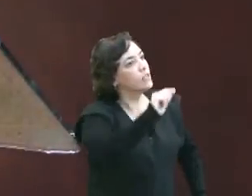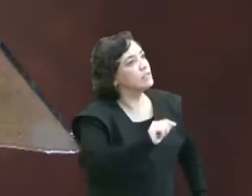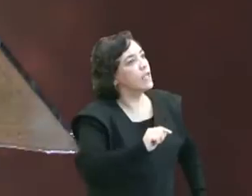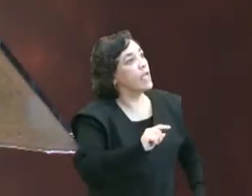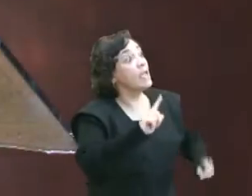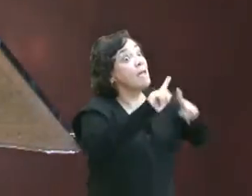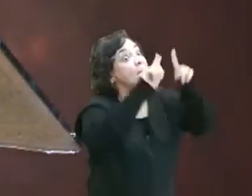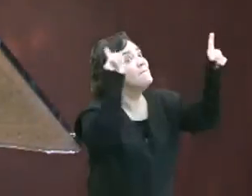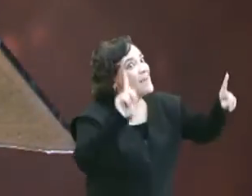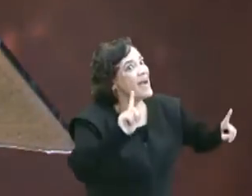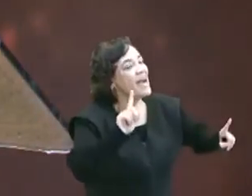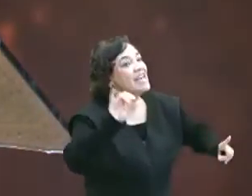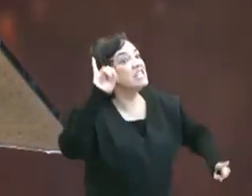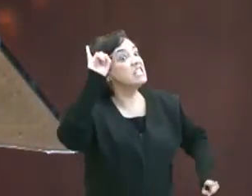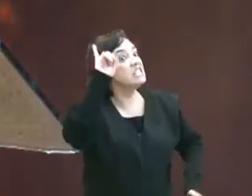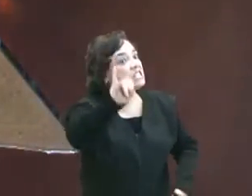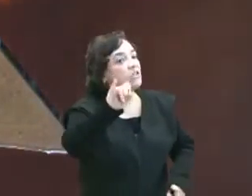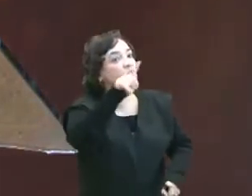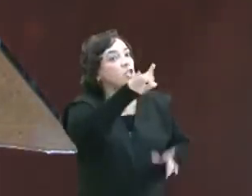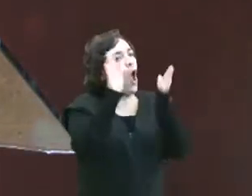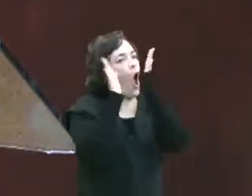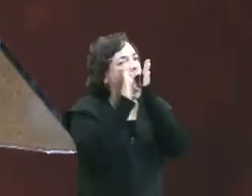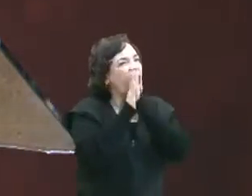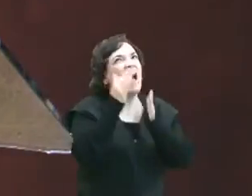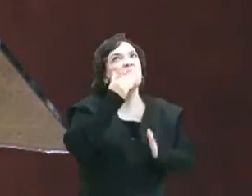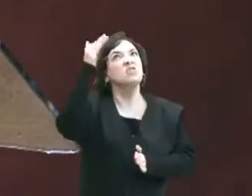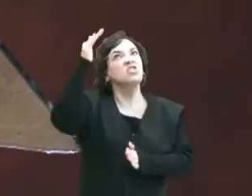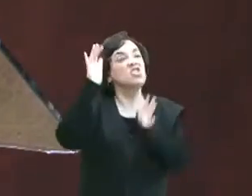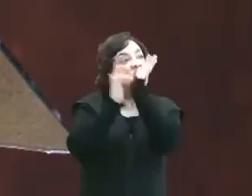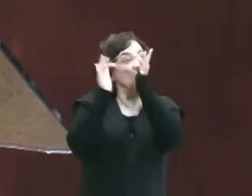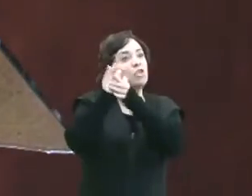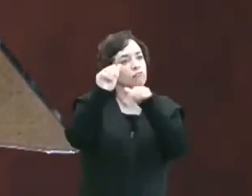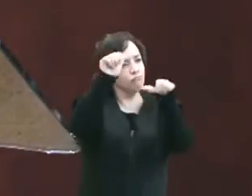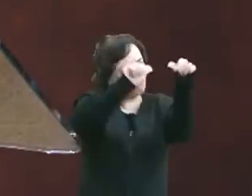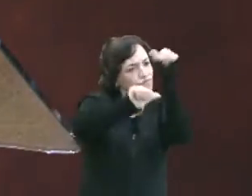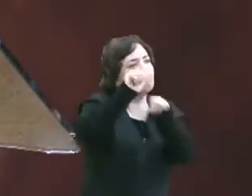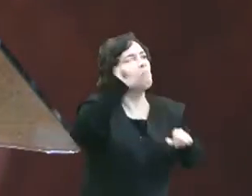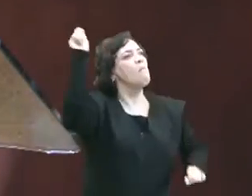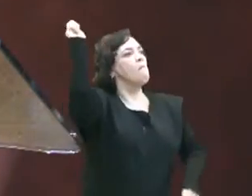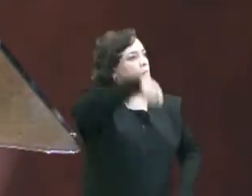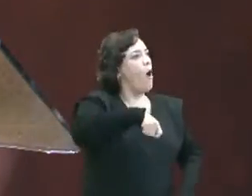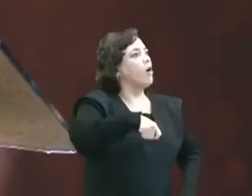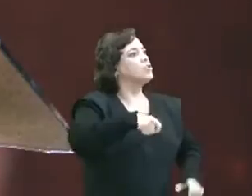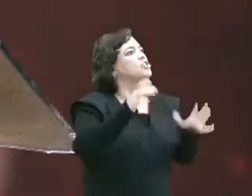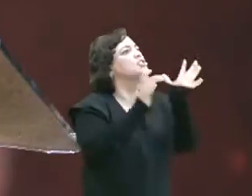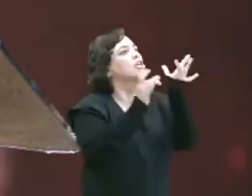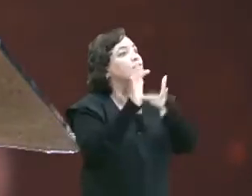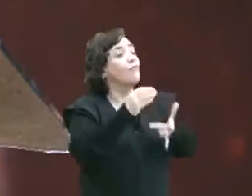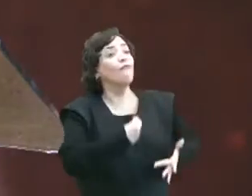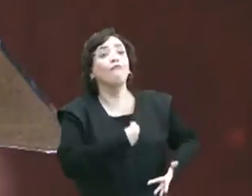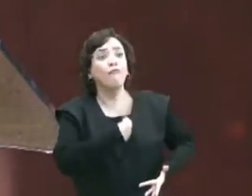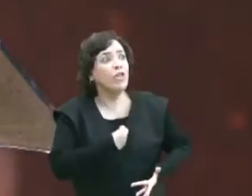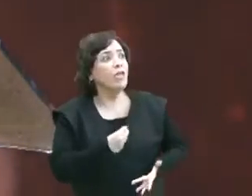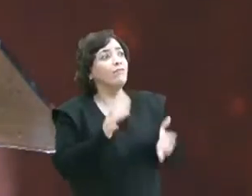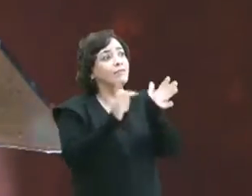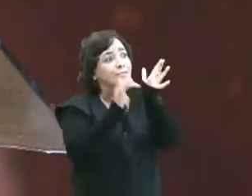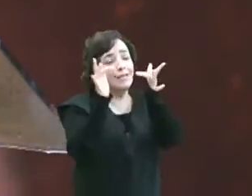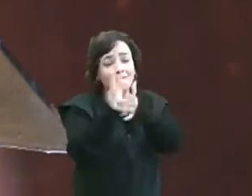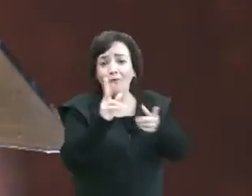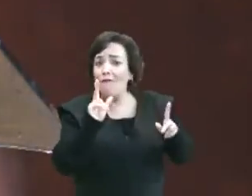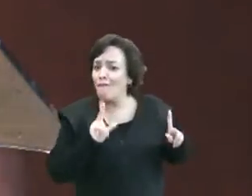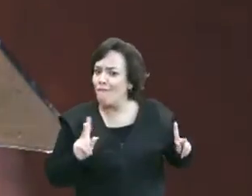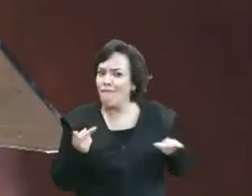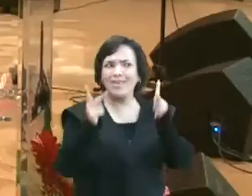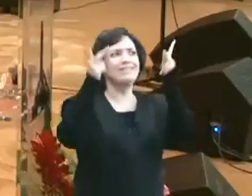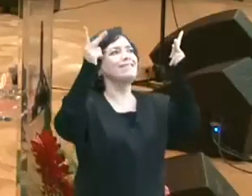vida de Jesus se manifesta em nossa vida. Ele está vivo, ele venceu a morte, e quando o convidamos, ele habita em nós,